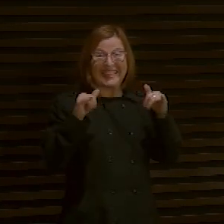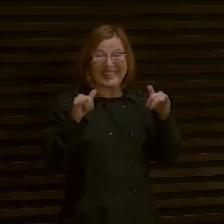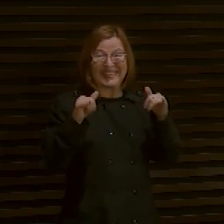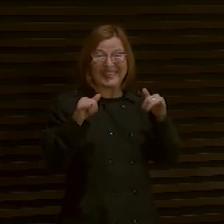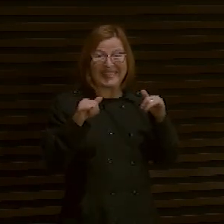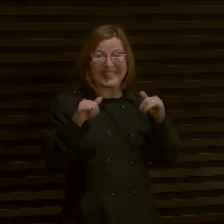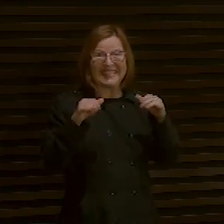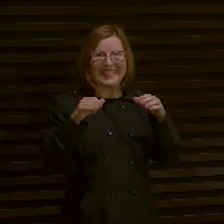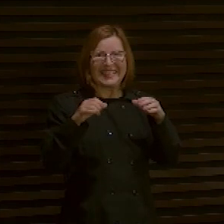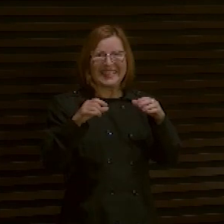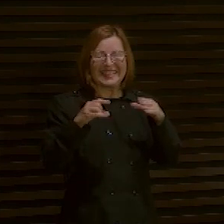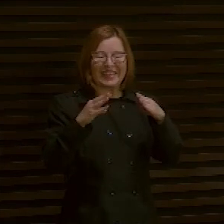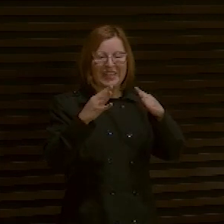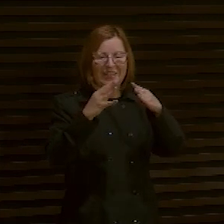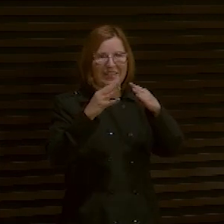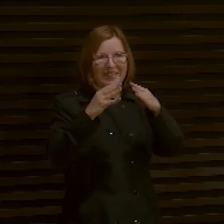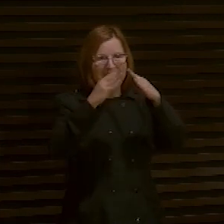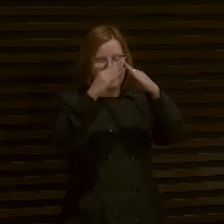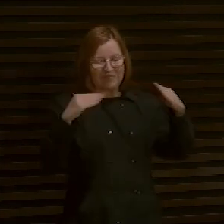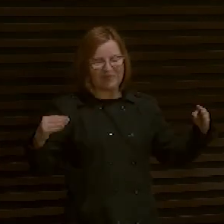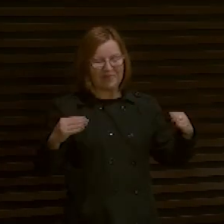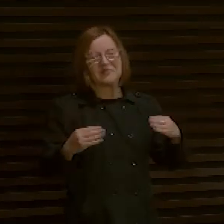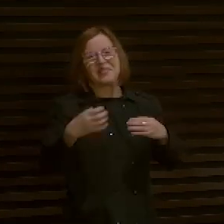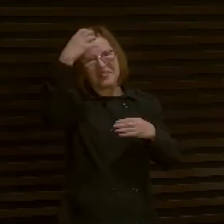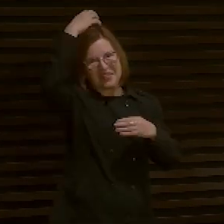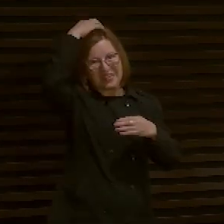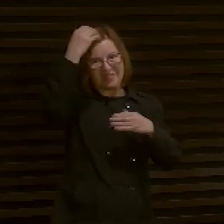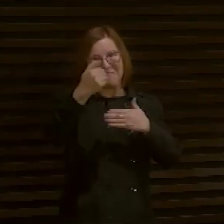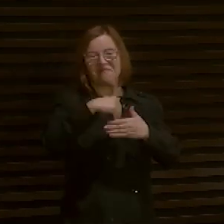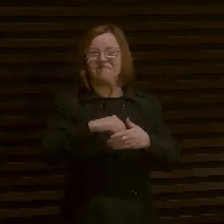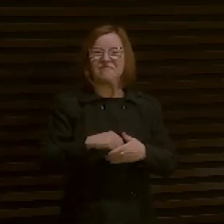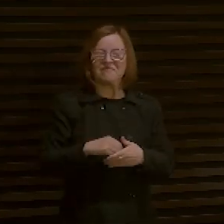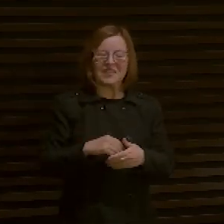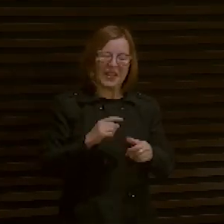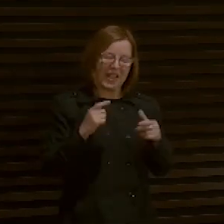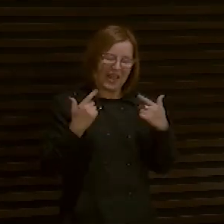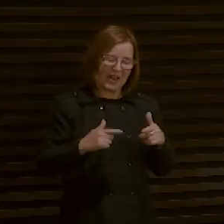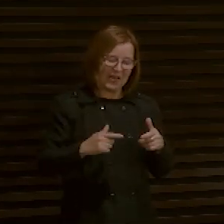real. Onde abundou o pecado, superabundou a graça de Deus.